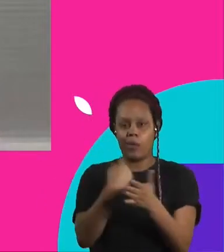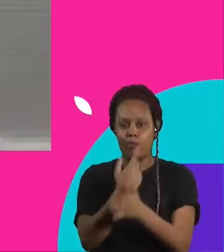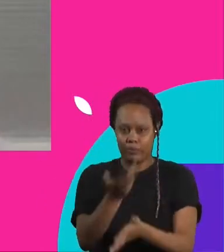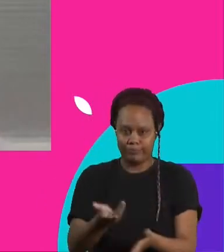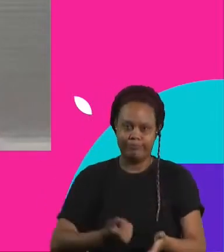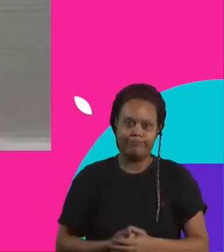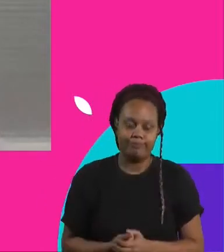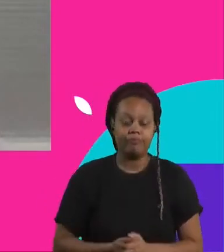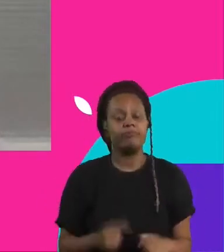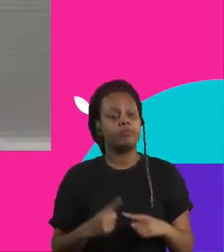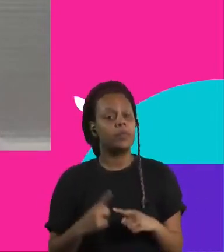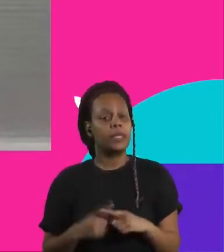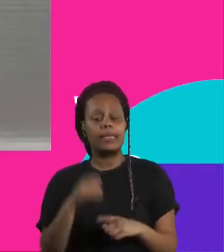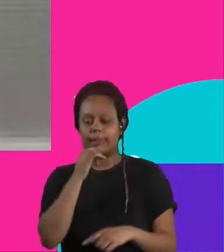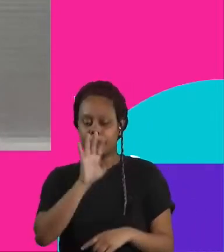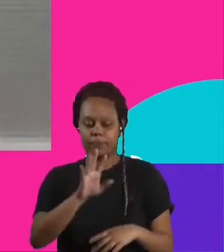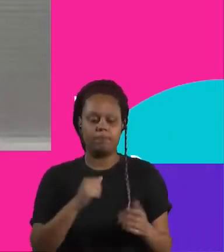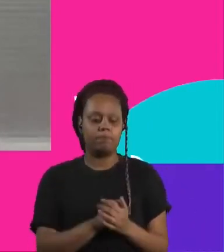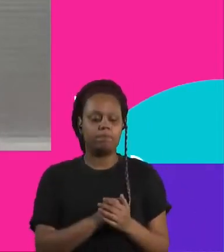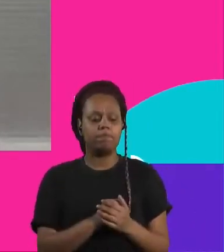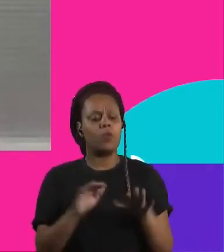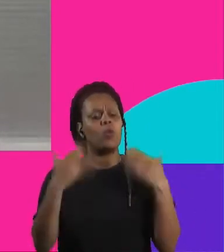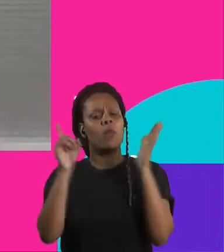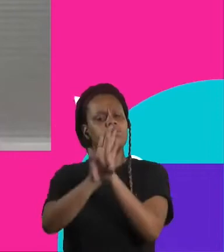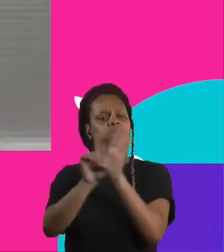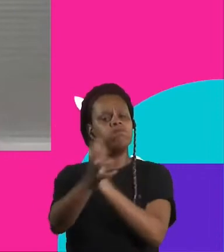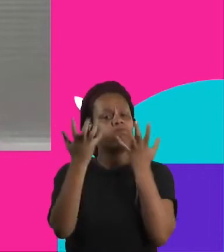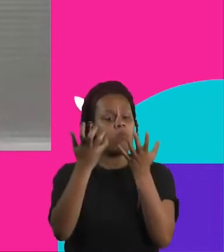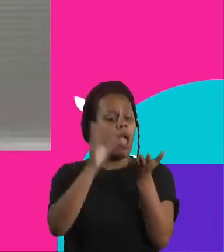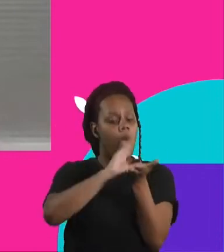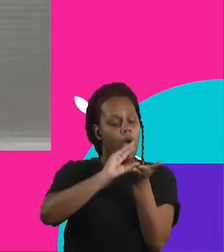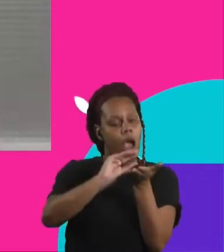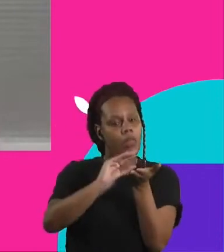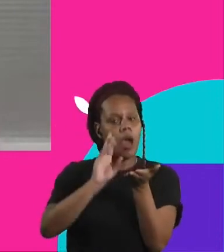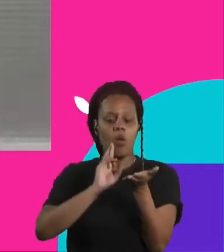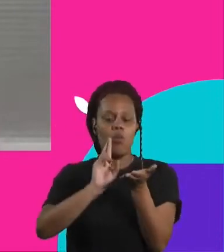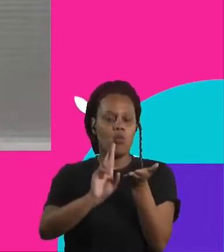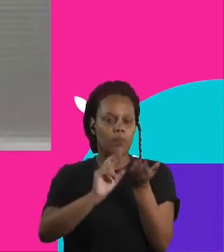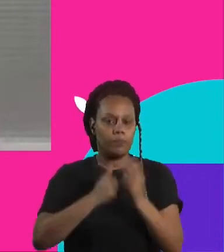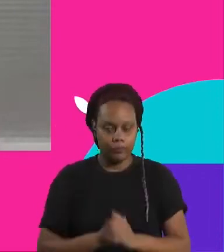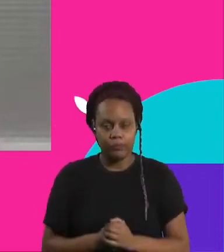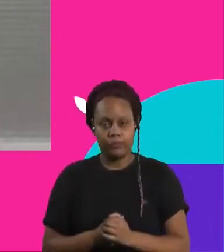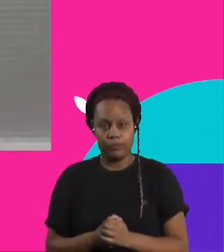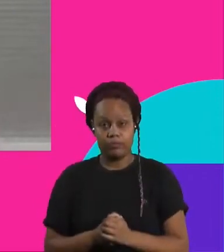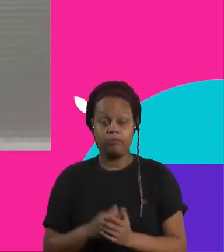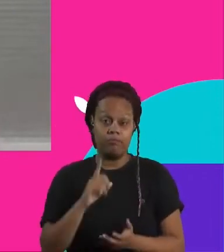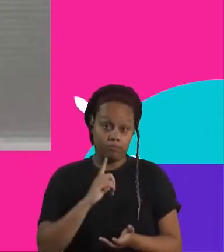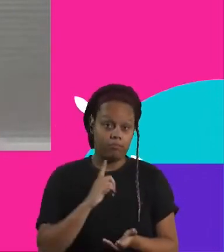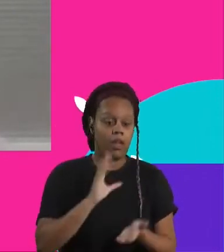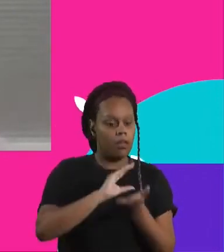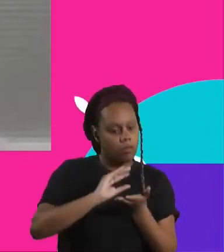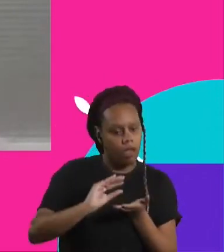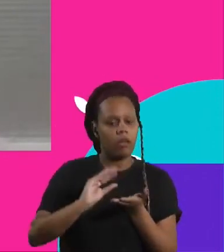perguntas você quer que os dados respondam, né? A gente tem dados, enfim, públicos que ajudam a gente a responder algumas